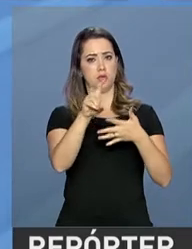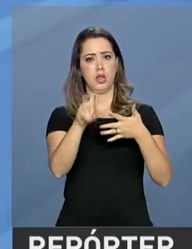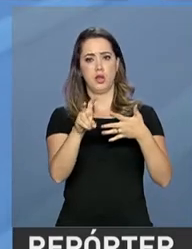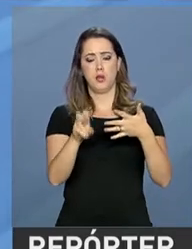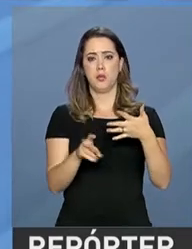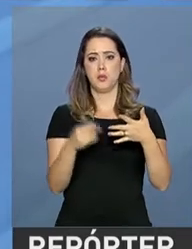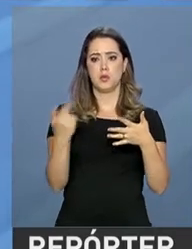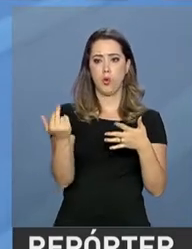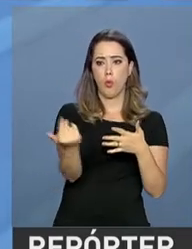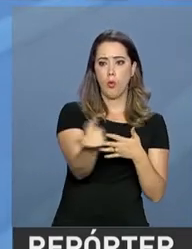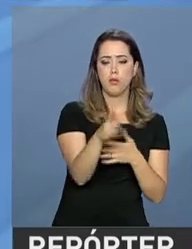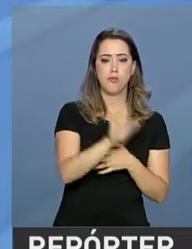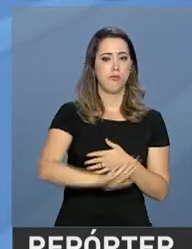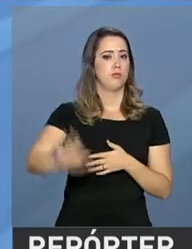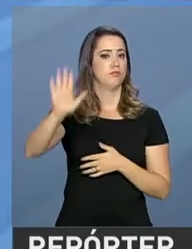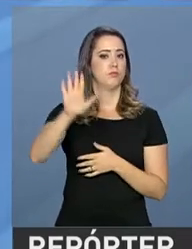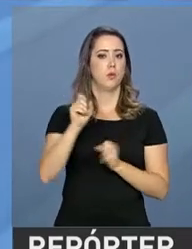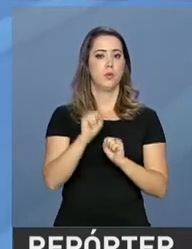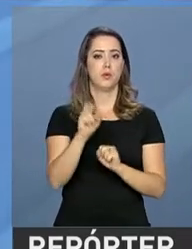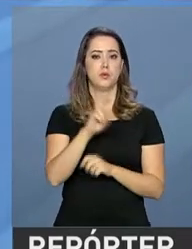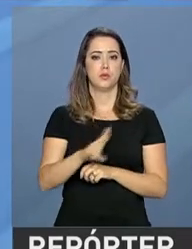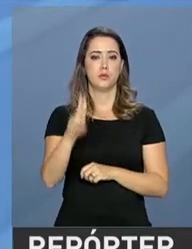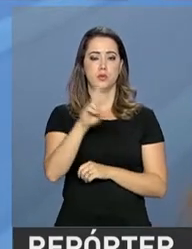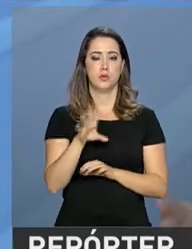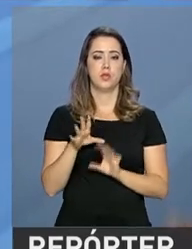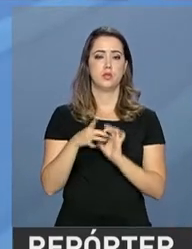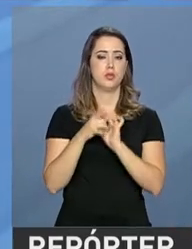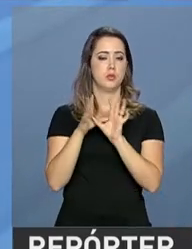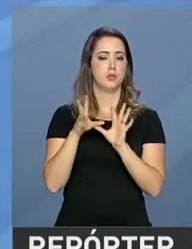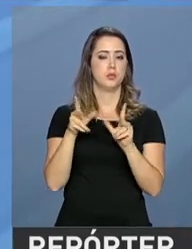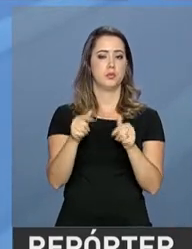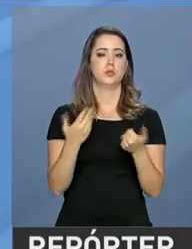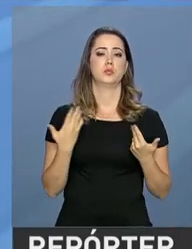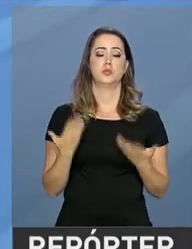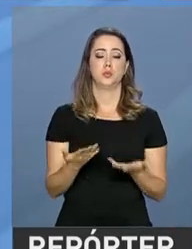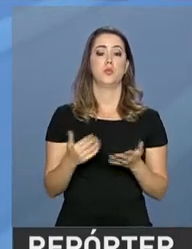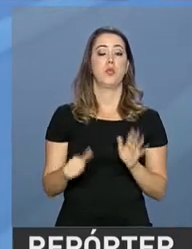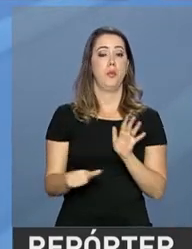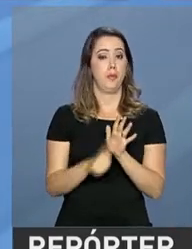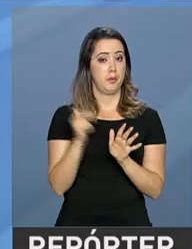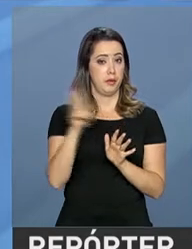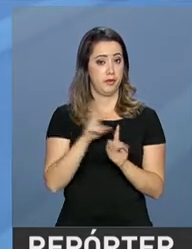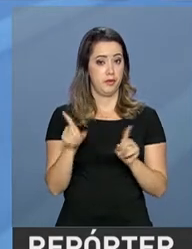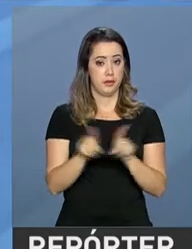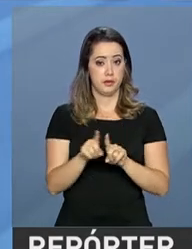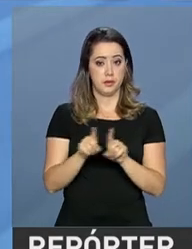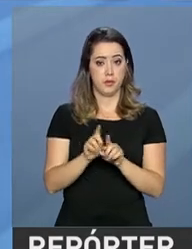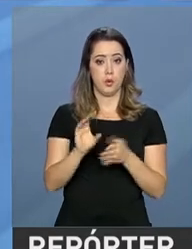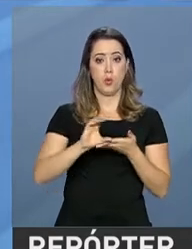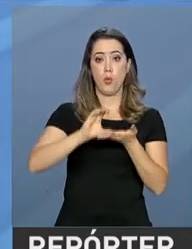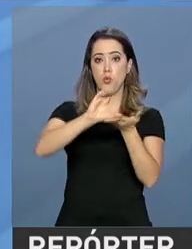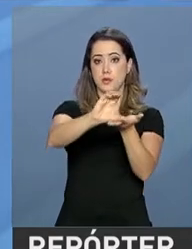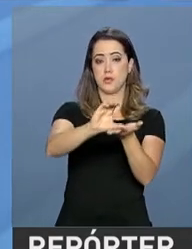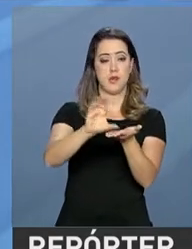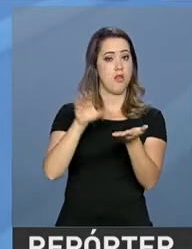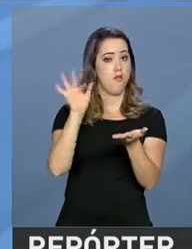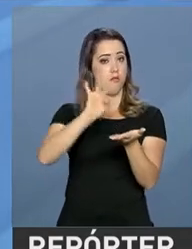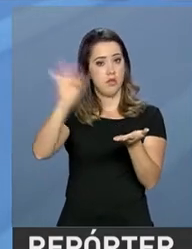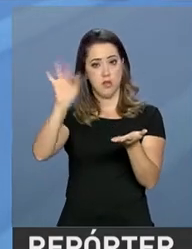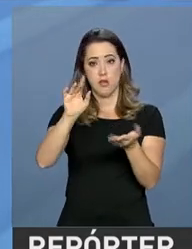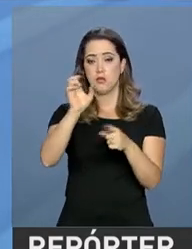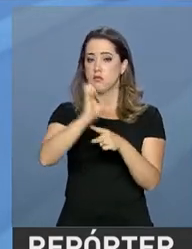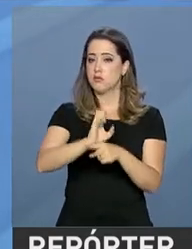sejam comuns que possam ser utilizados por todos pela primeira vez também nós temos conselhos a nível federal a nível estadual